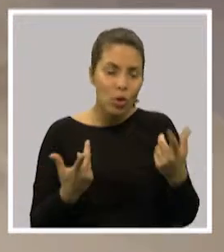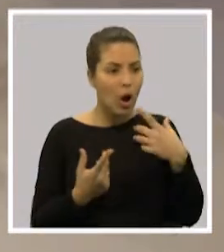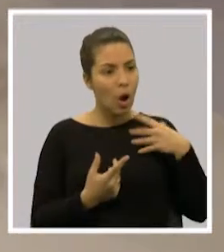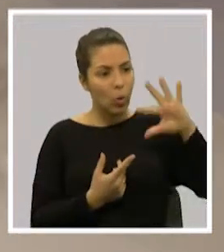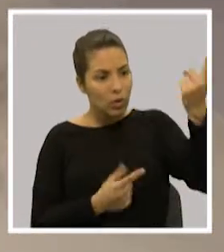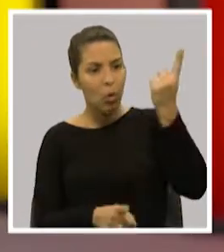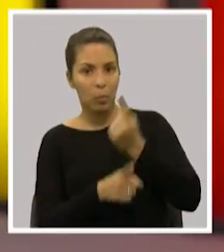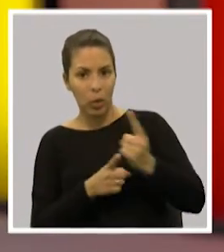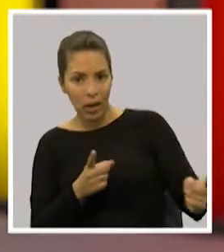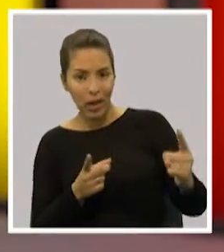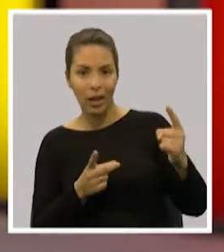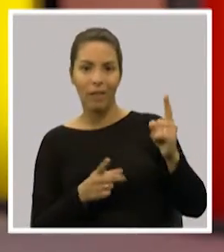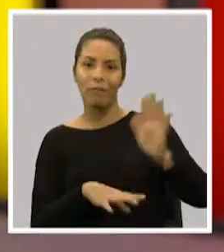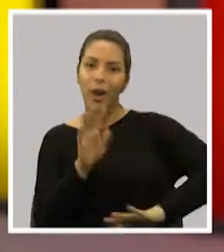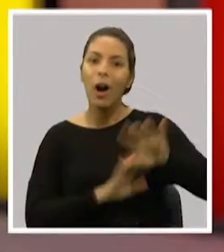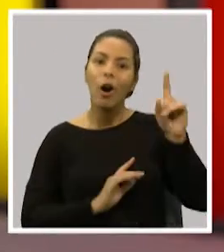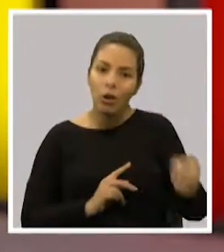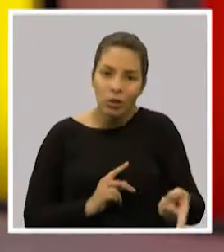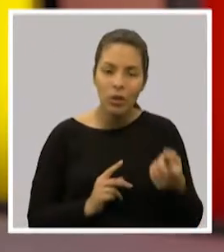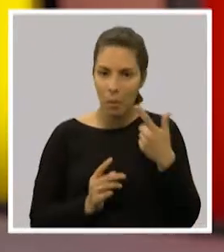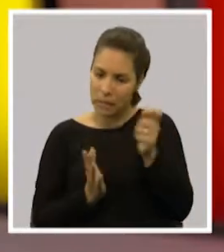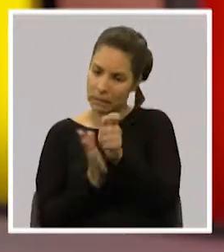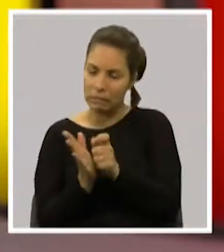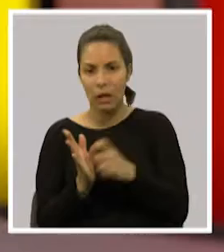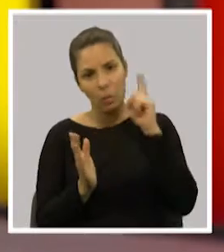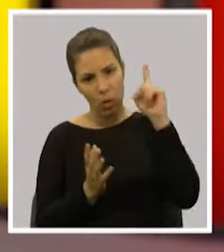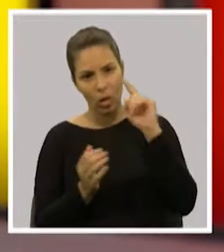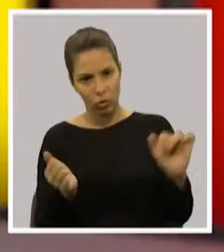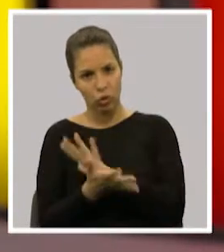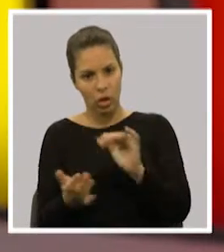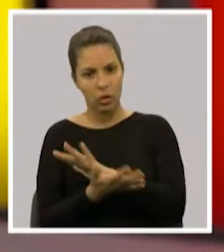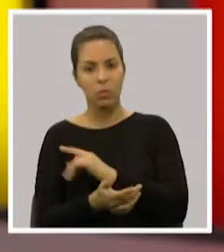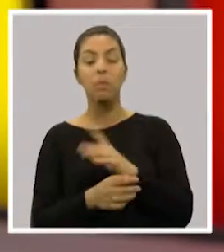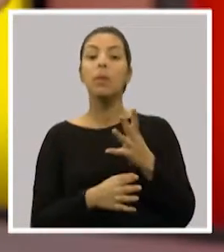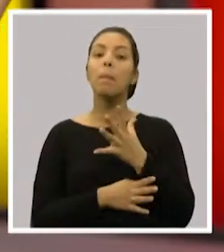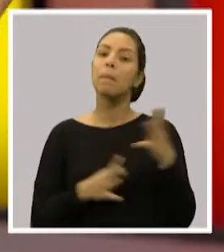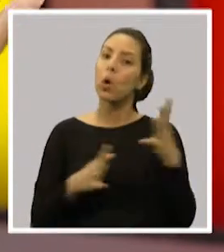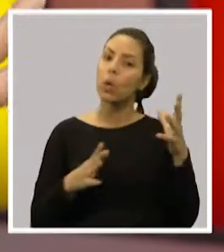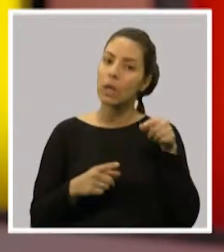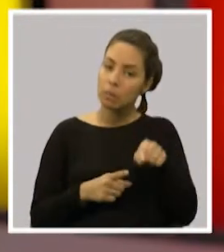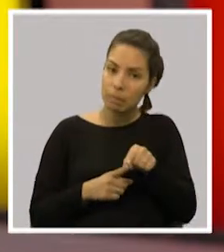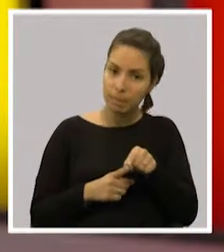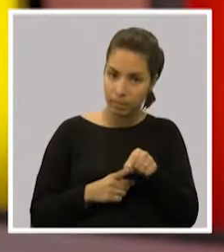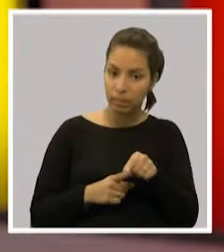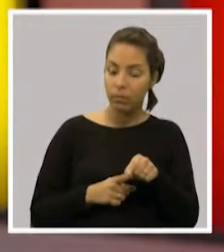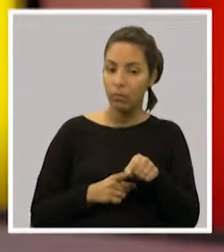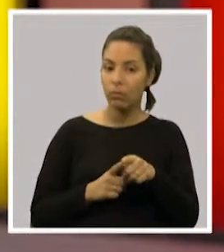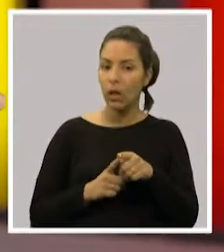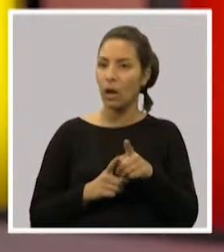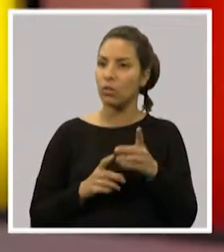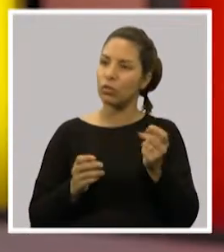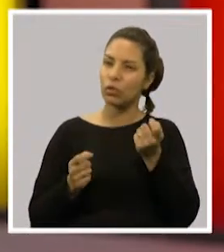outras pessoas, acha que o jornalismo no Vaticano é abordado no resto dos média em Portugal de